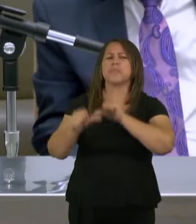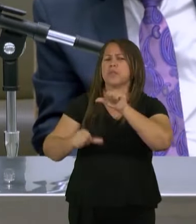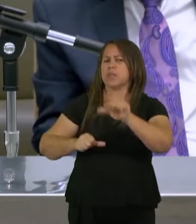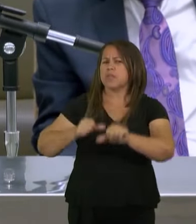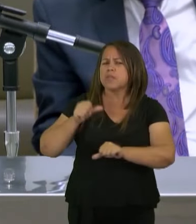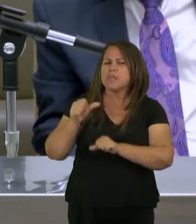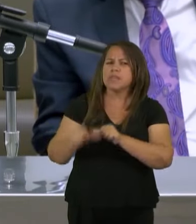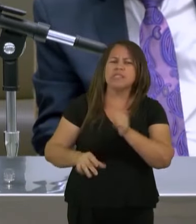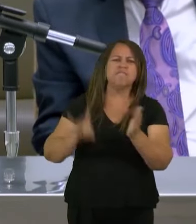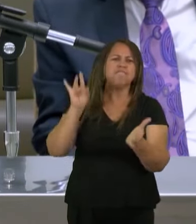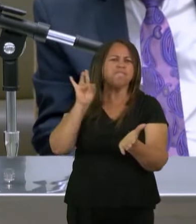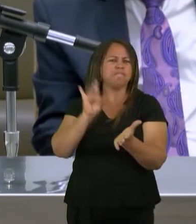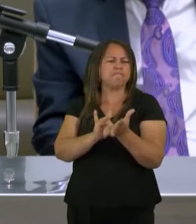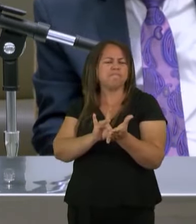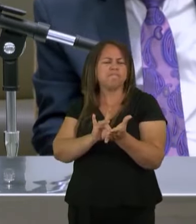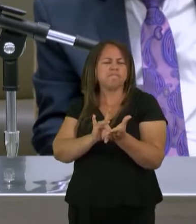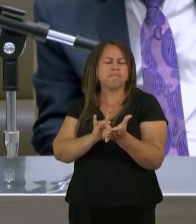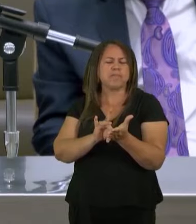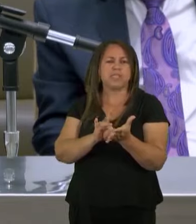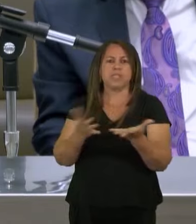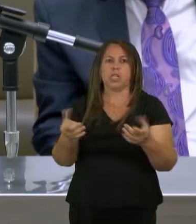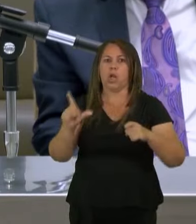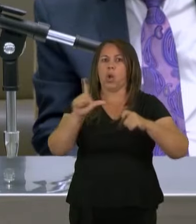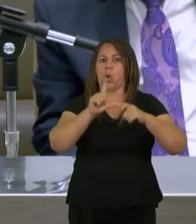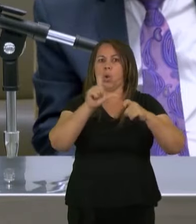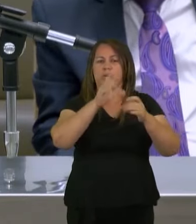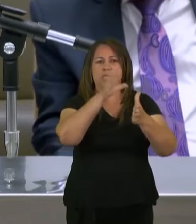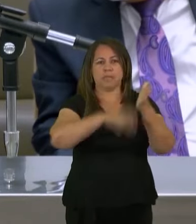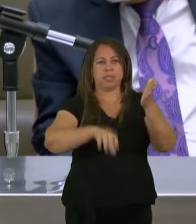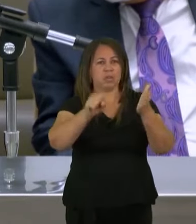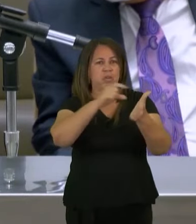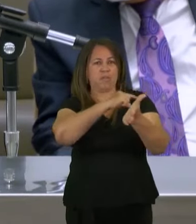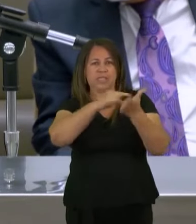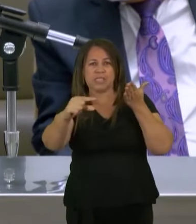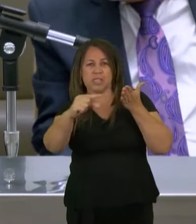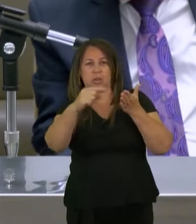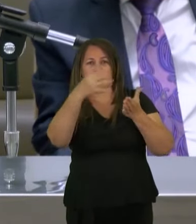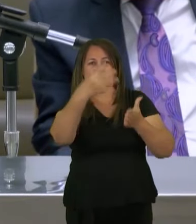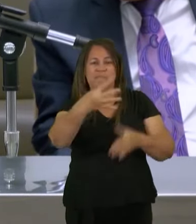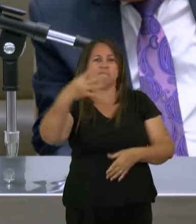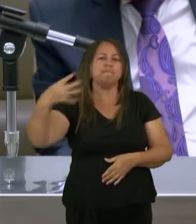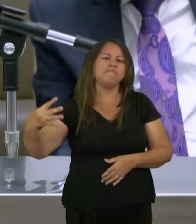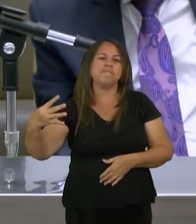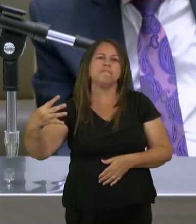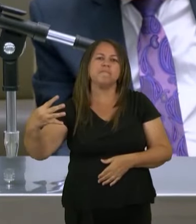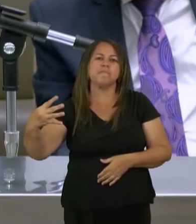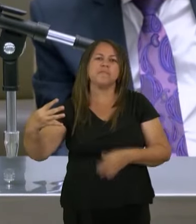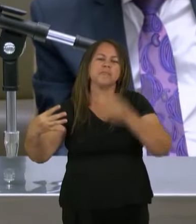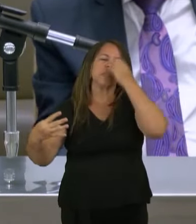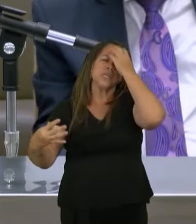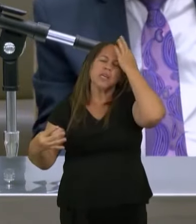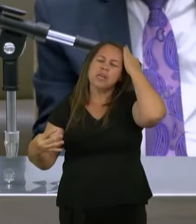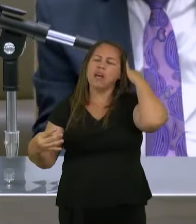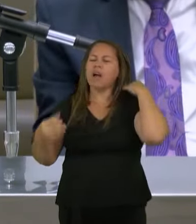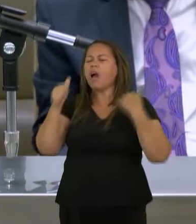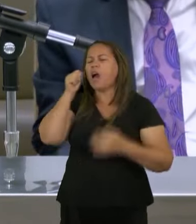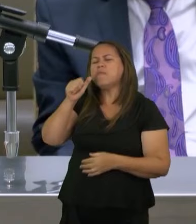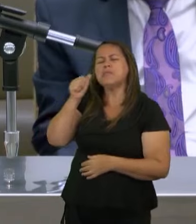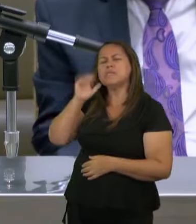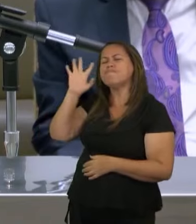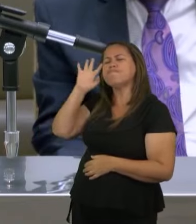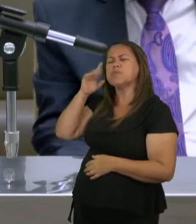a sua situação. Em Lucas capítulo 8, versículo 44, ela decide ir